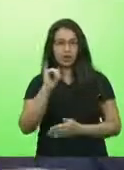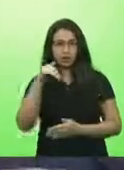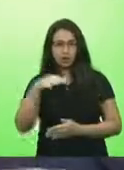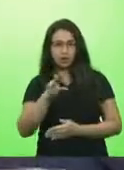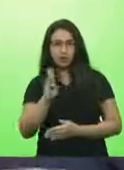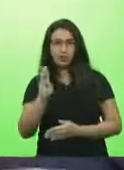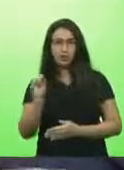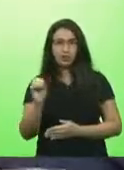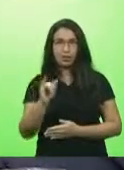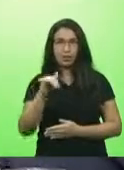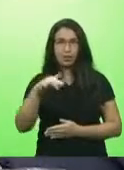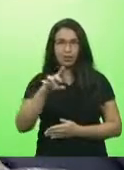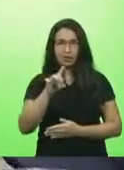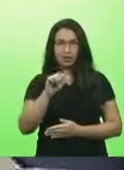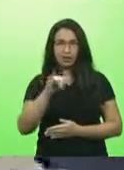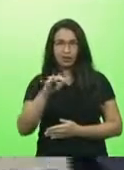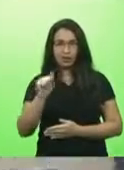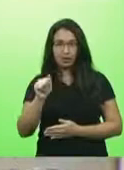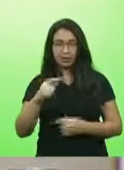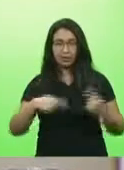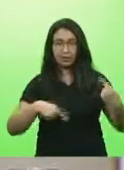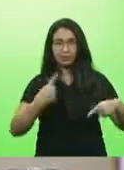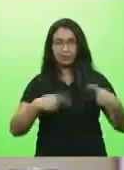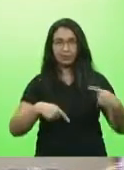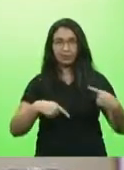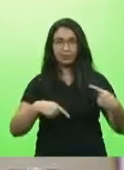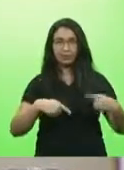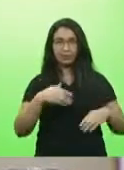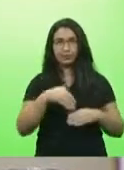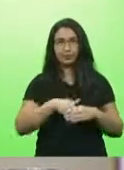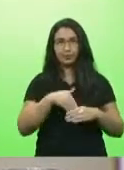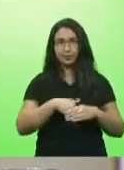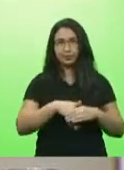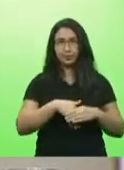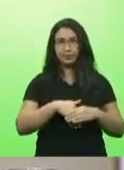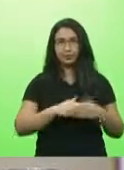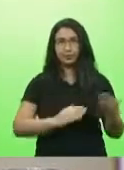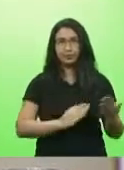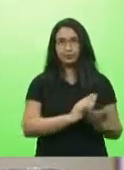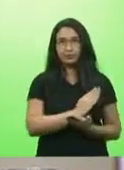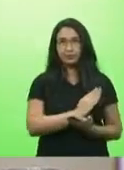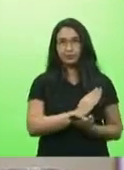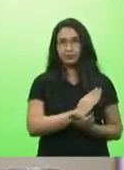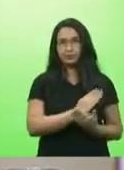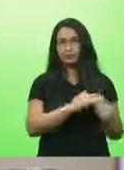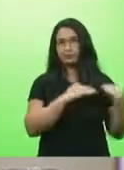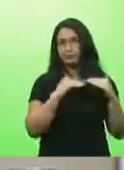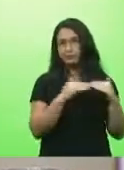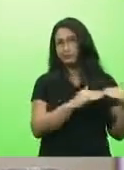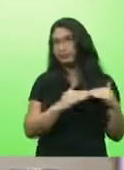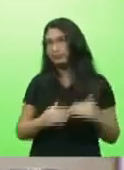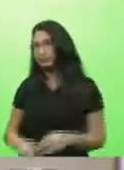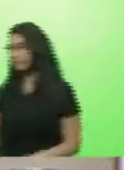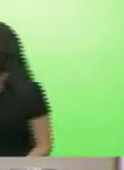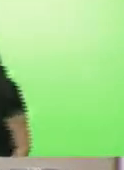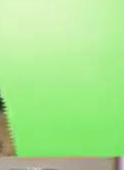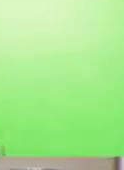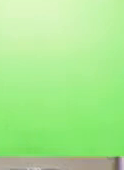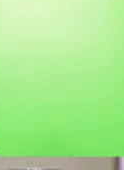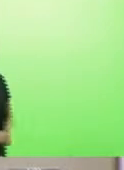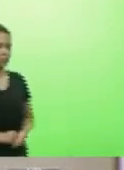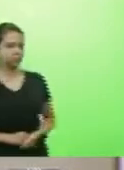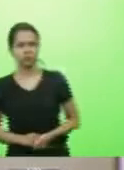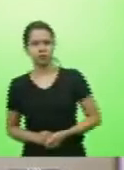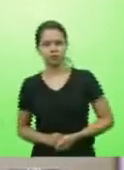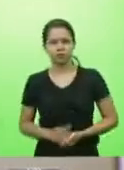em discussão não havendo quem queira discutir em votação deputados que aprovam permaneçam como se encontra aprovado por unanimidade